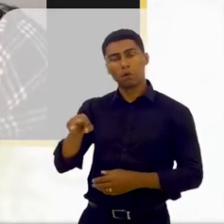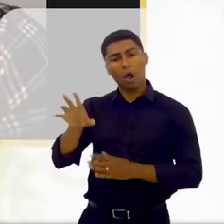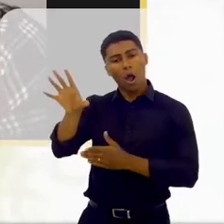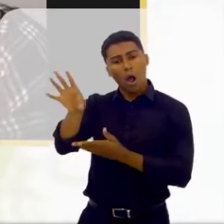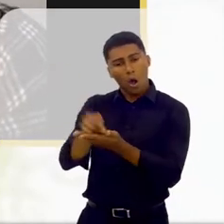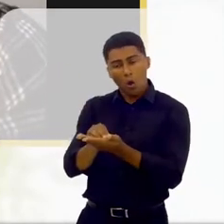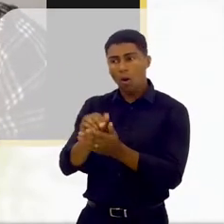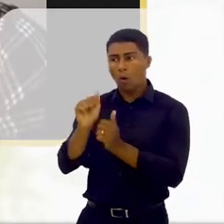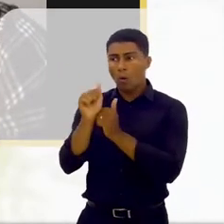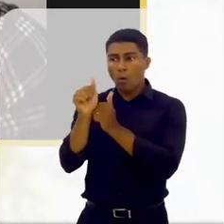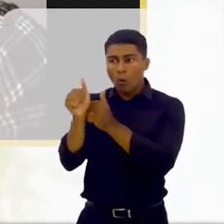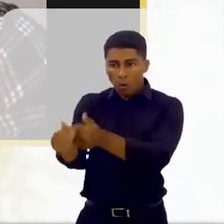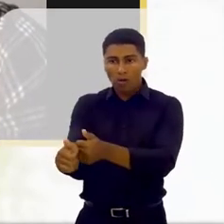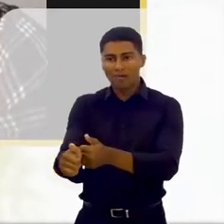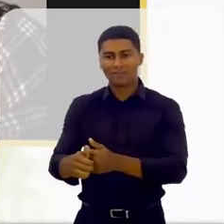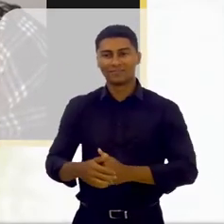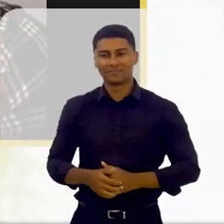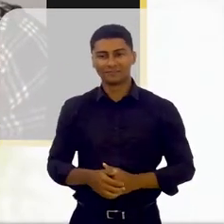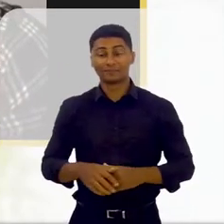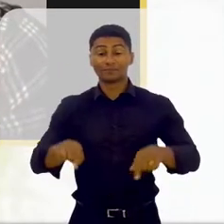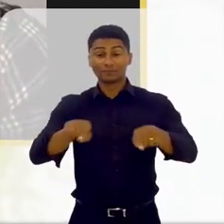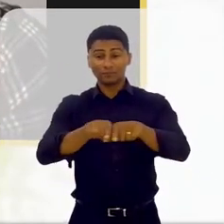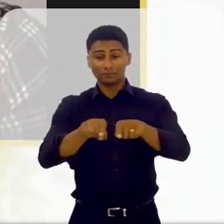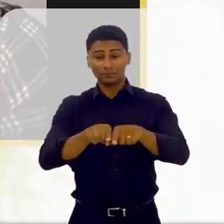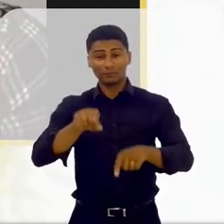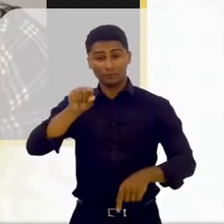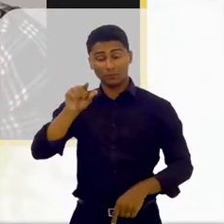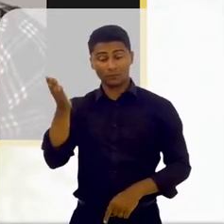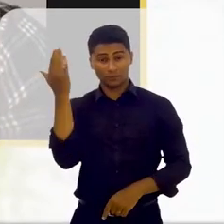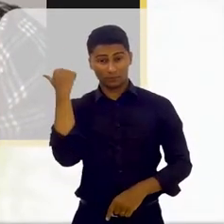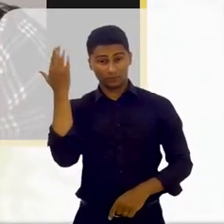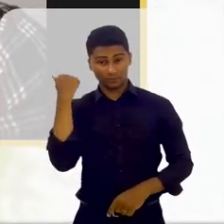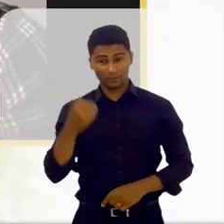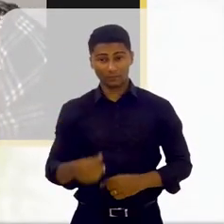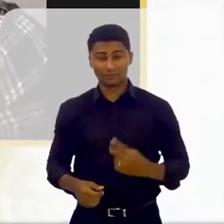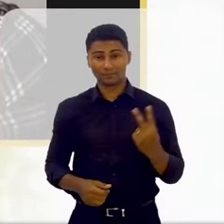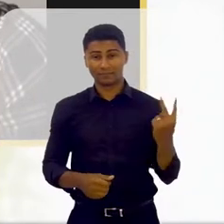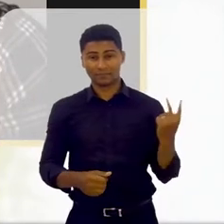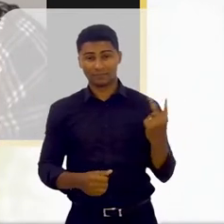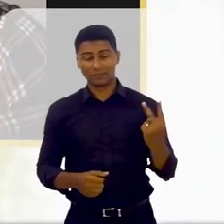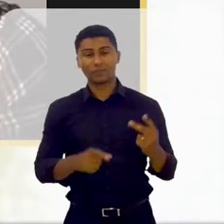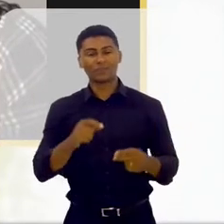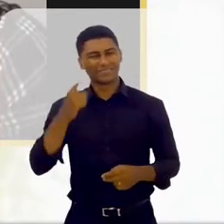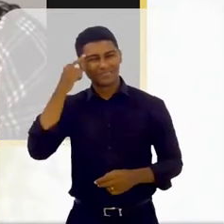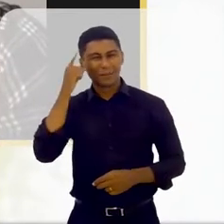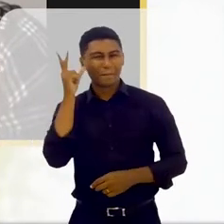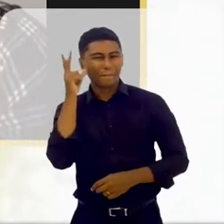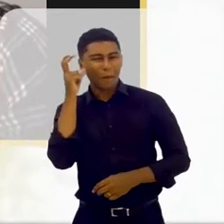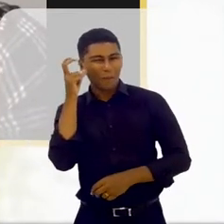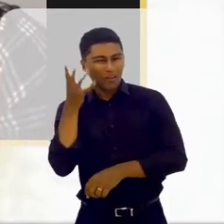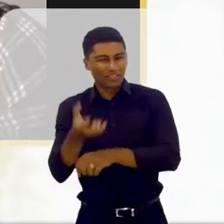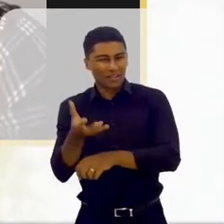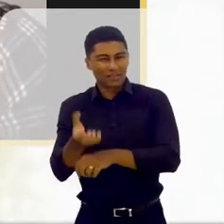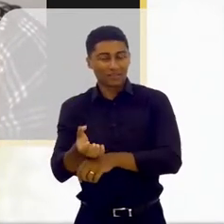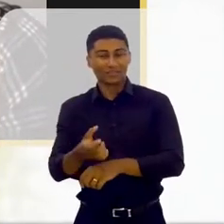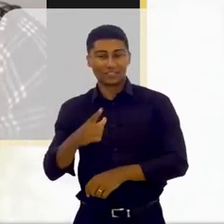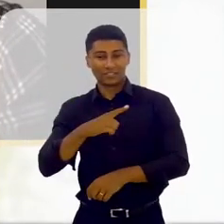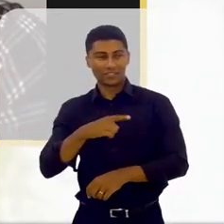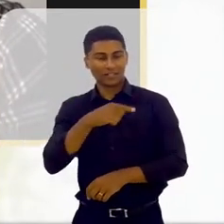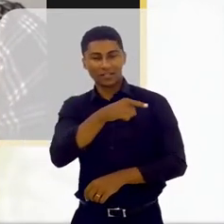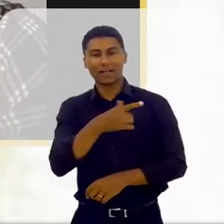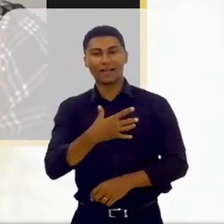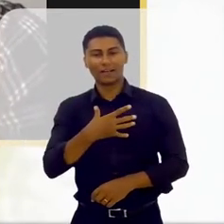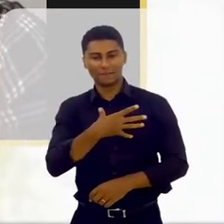trilha, né? Inclusive, Imagina. um tempo atrás a gente fez tava num podcast e tava lá o filho